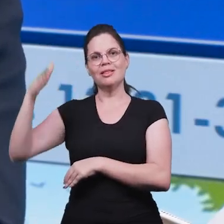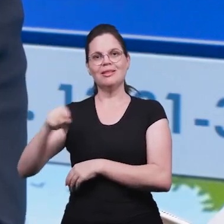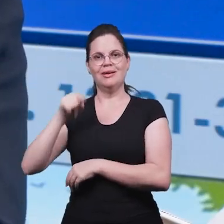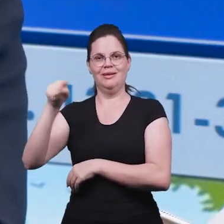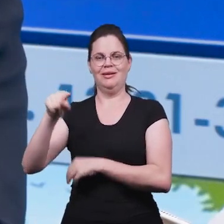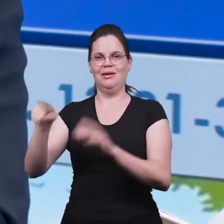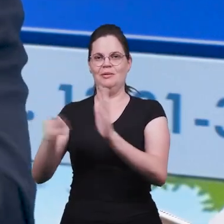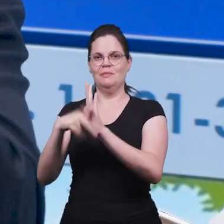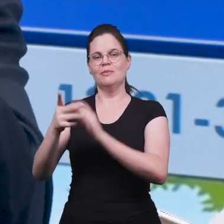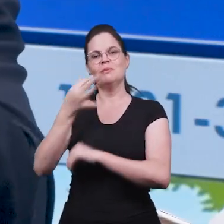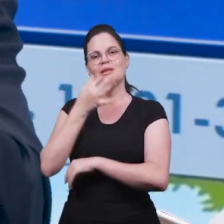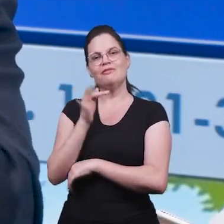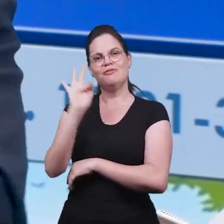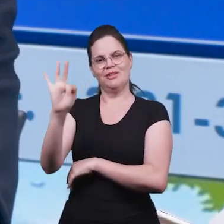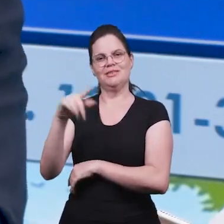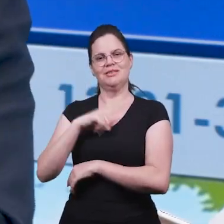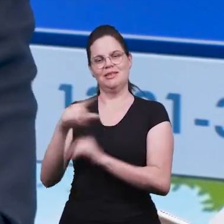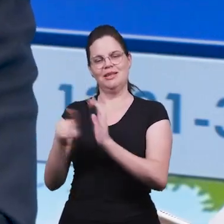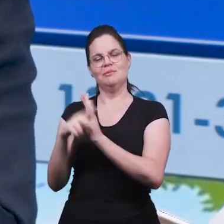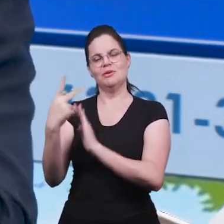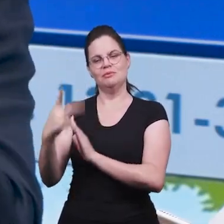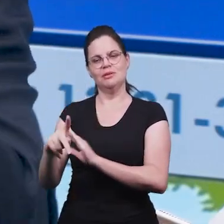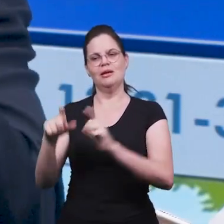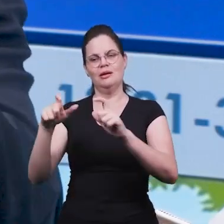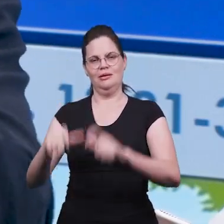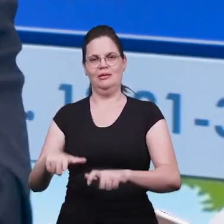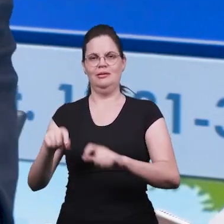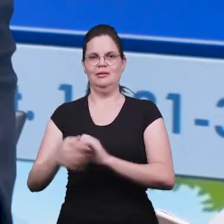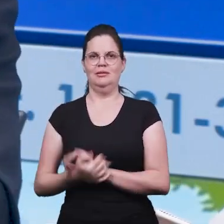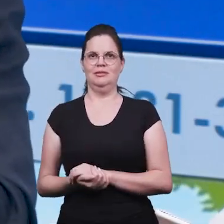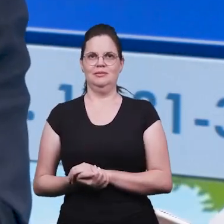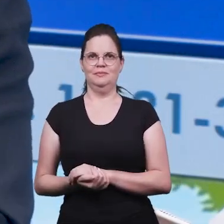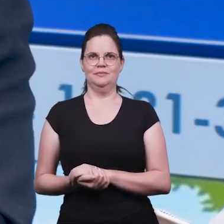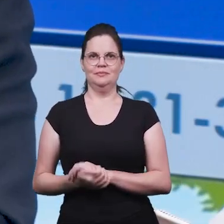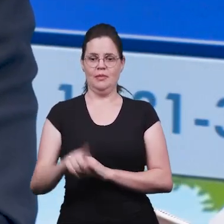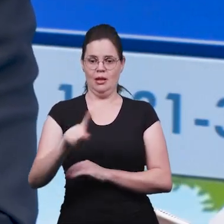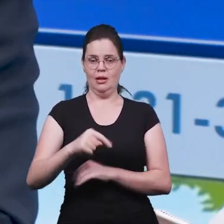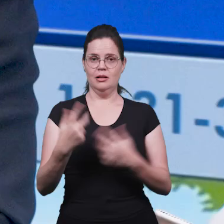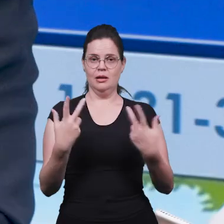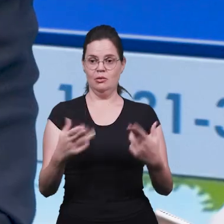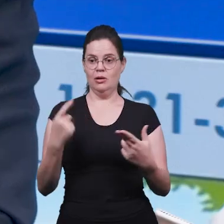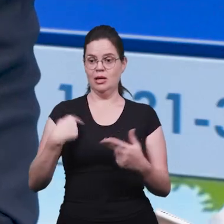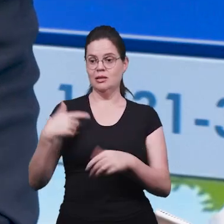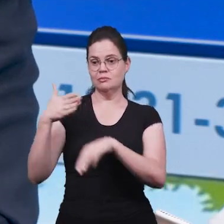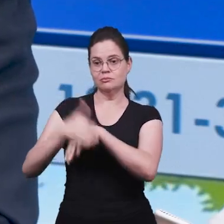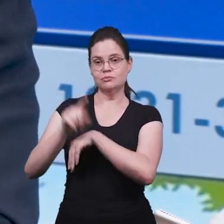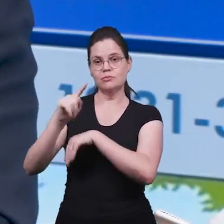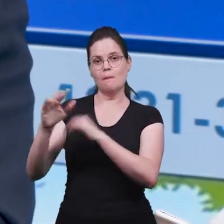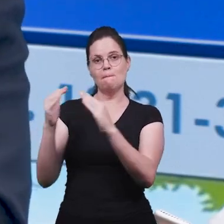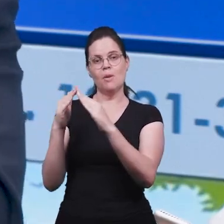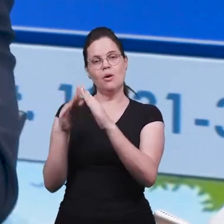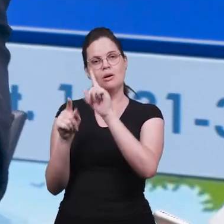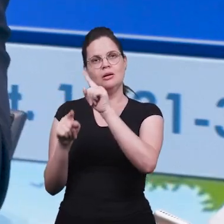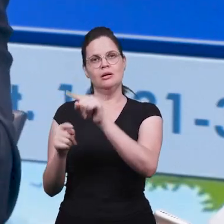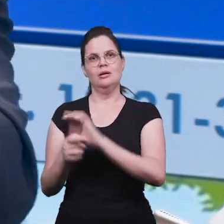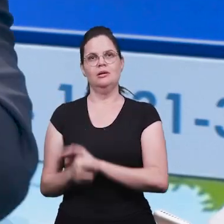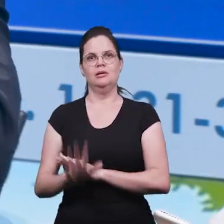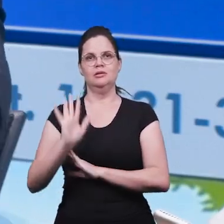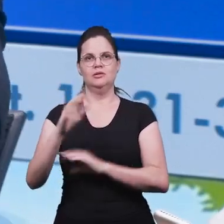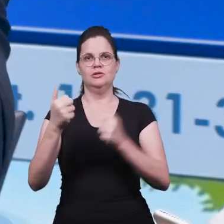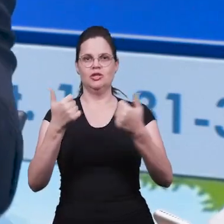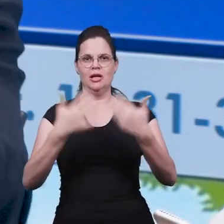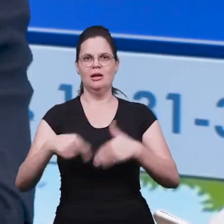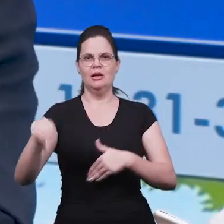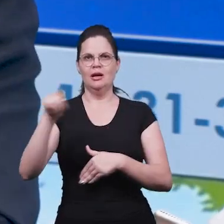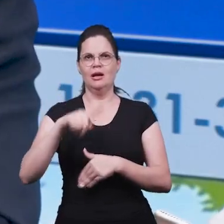de Lyon, que foi criada pelos valdenses. Eles passaram a morar ali, e já falei aqui